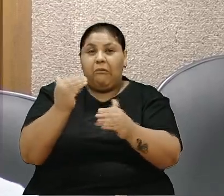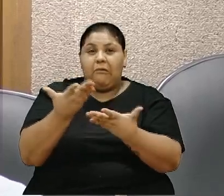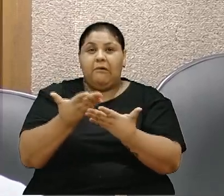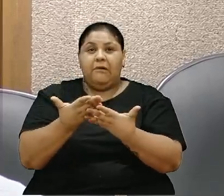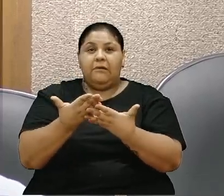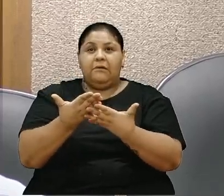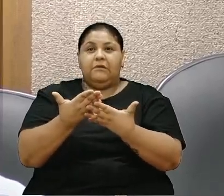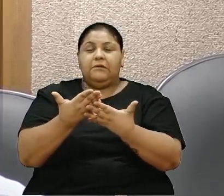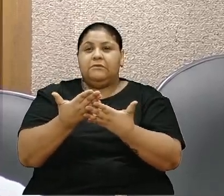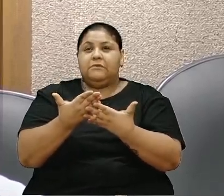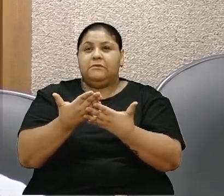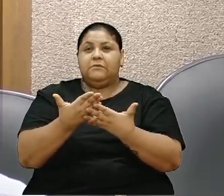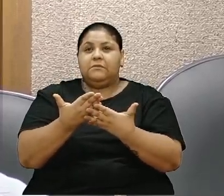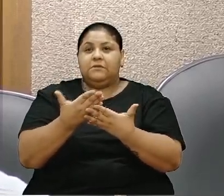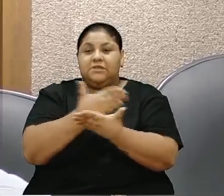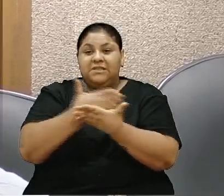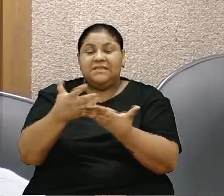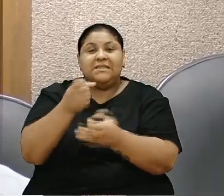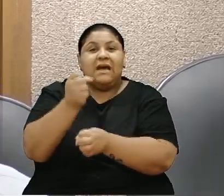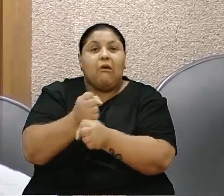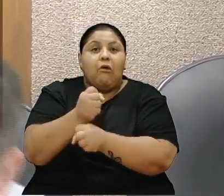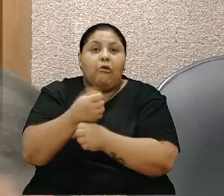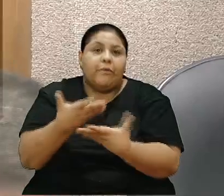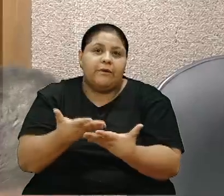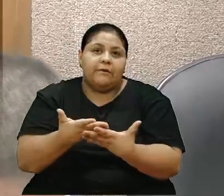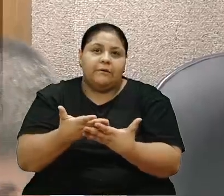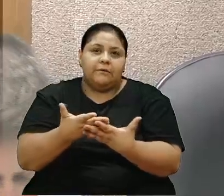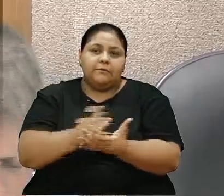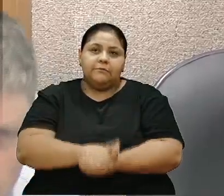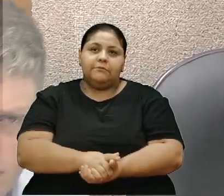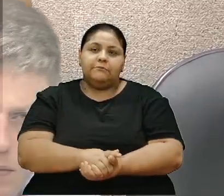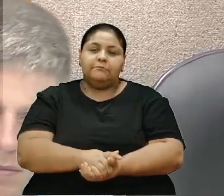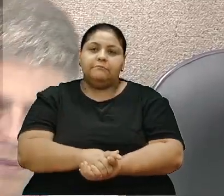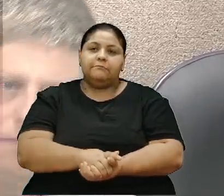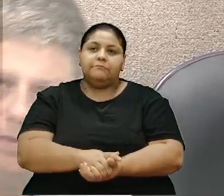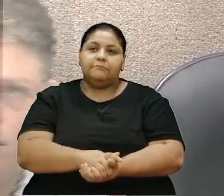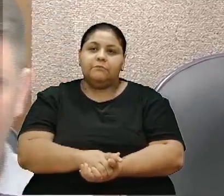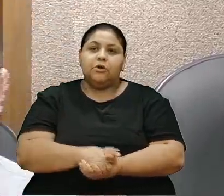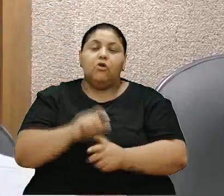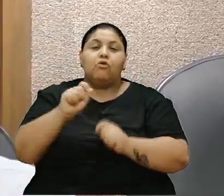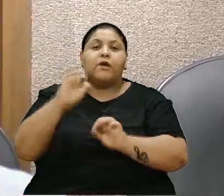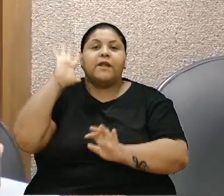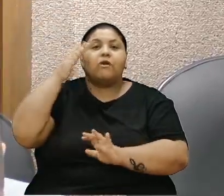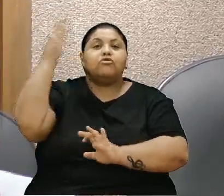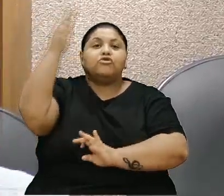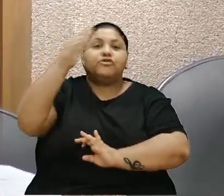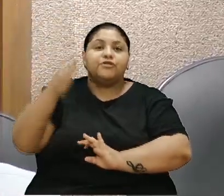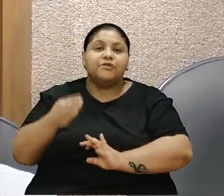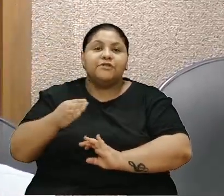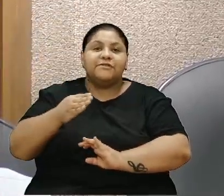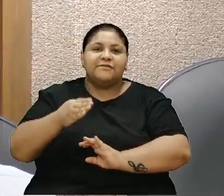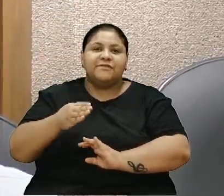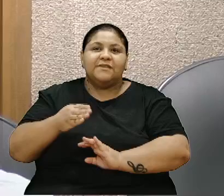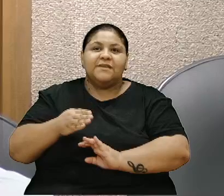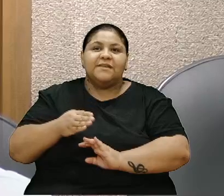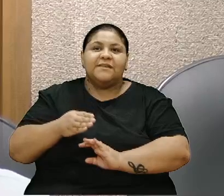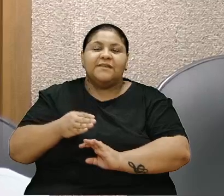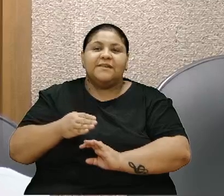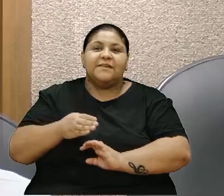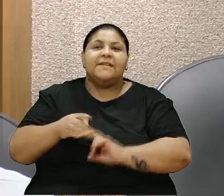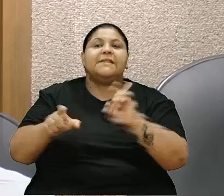dependendo do endividamento. E aí fica prisioneiro, que é o que está acontecendo no Brasil hoje, das emendas parlamentares,